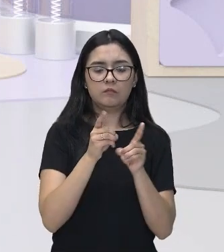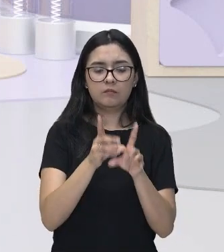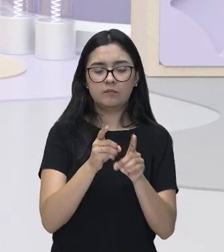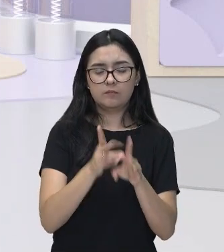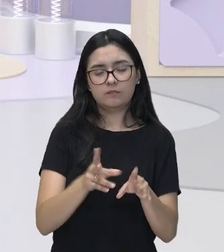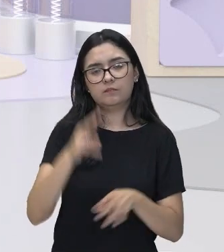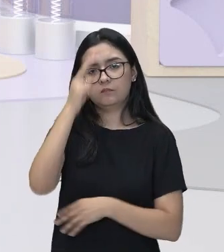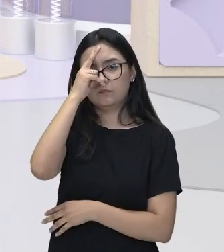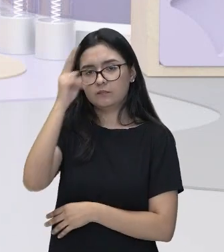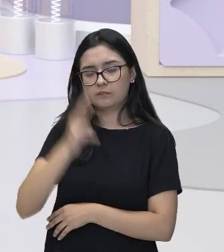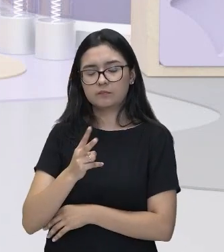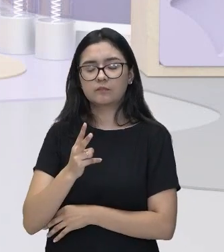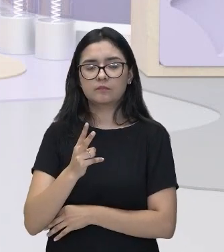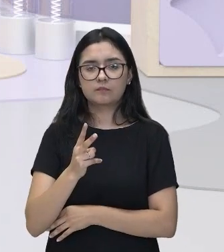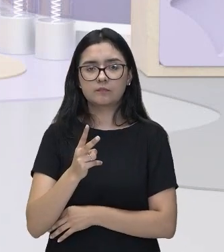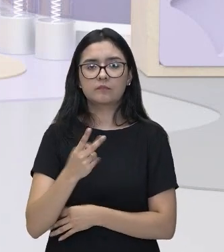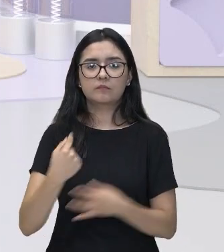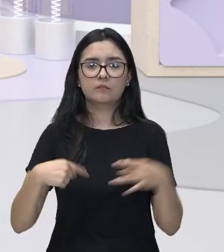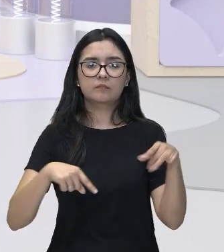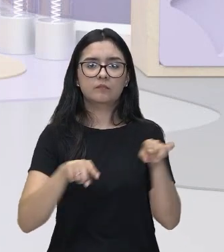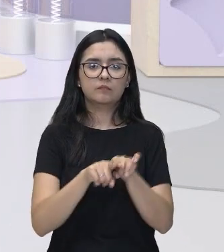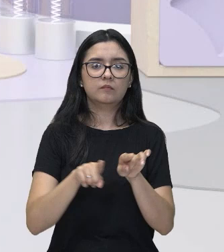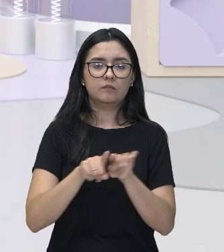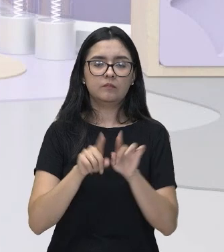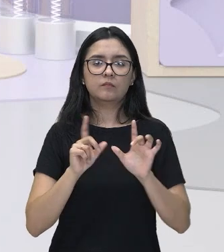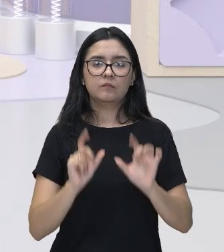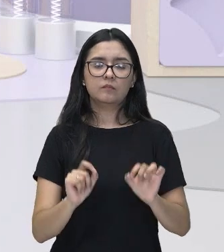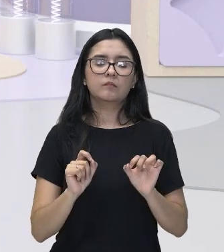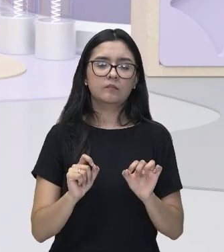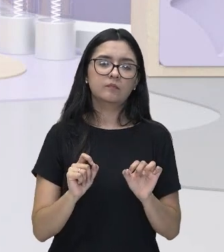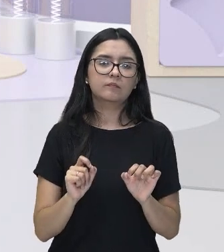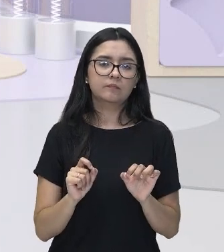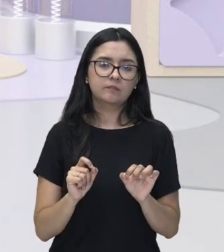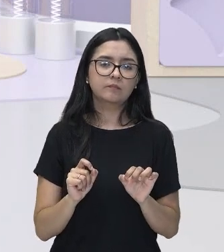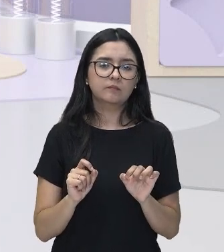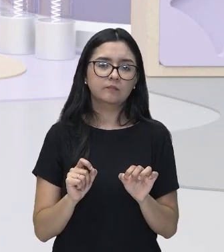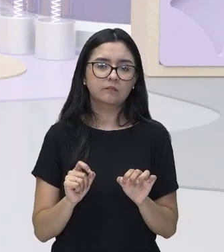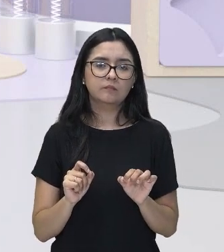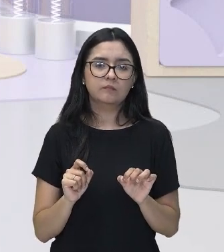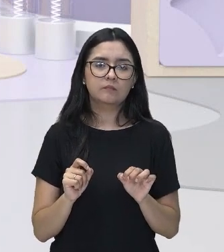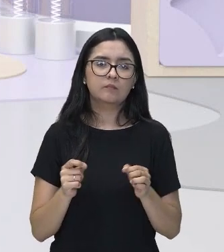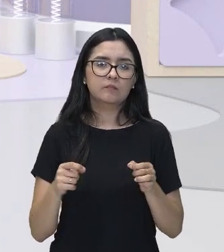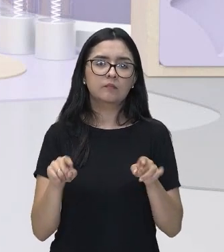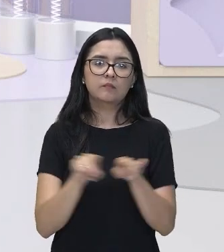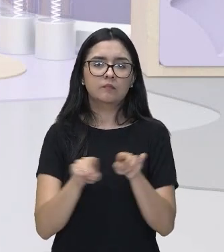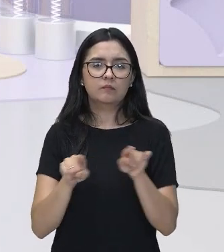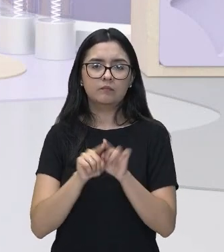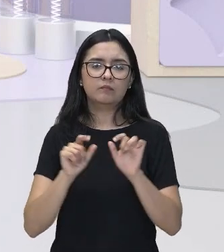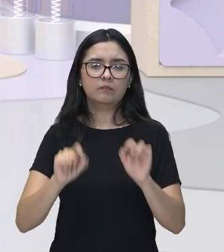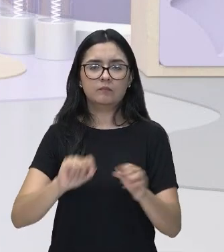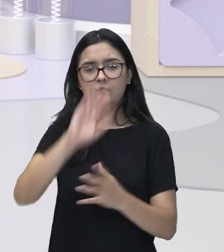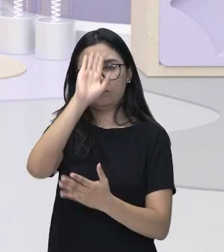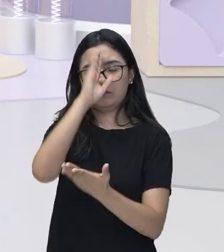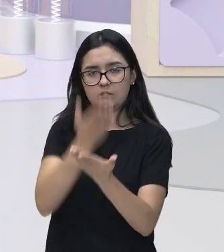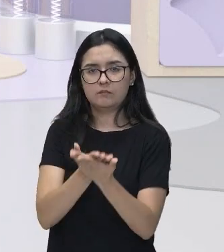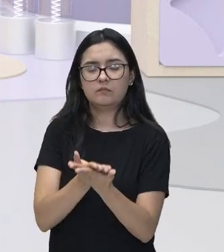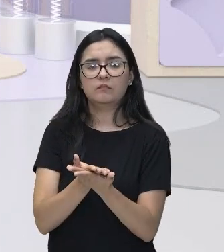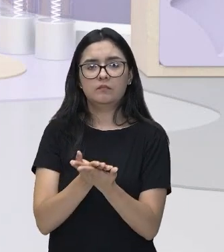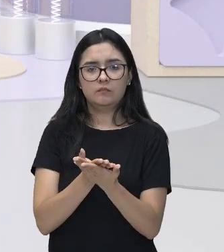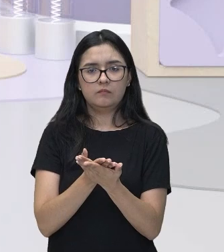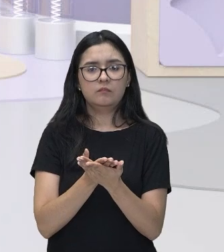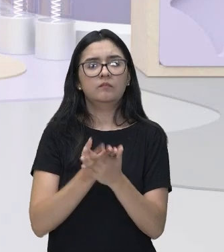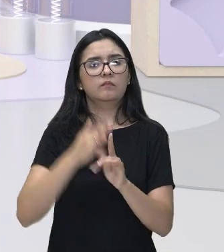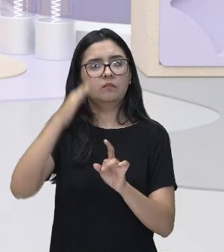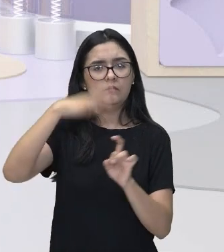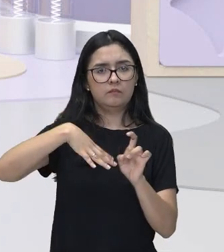suas histórias, nos seus conjuntos de dogmas, de